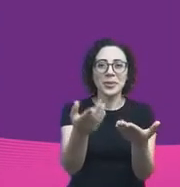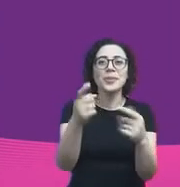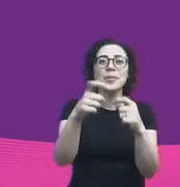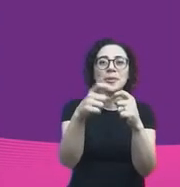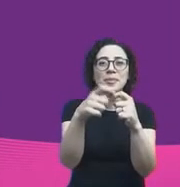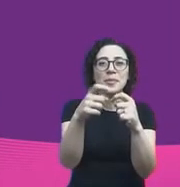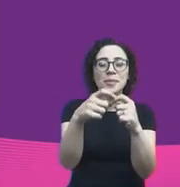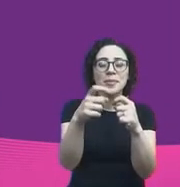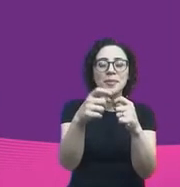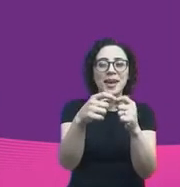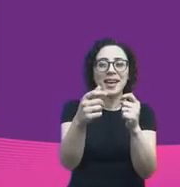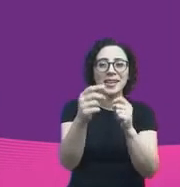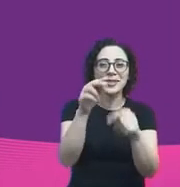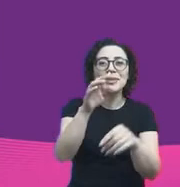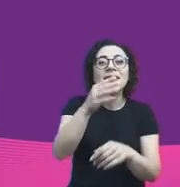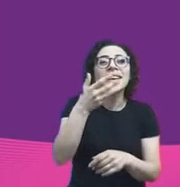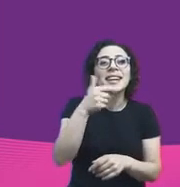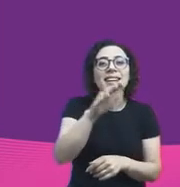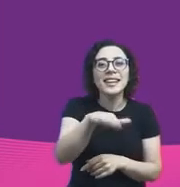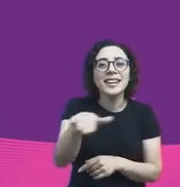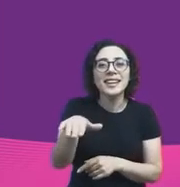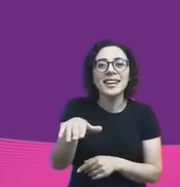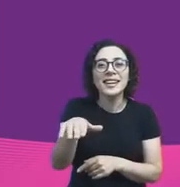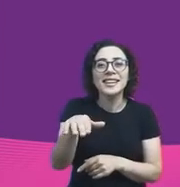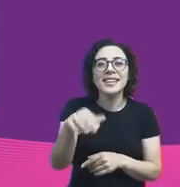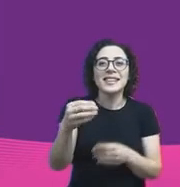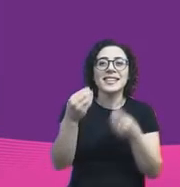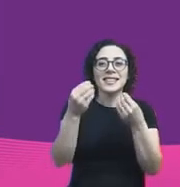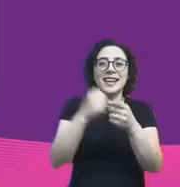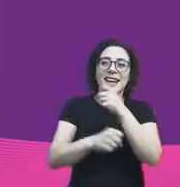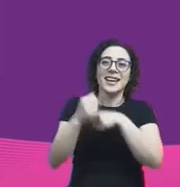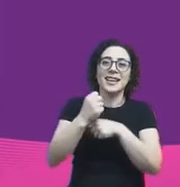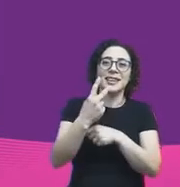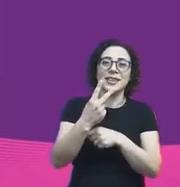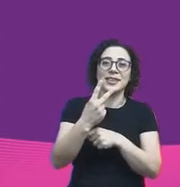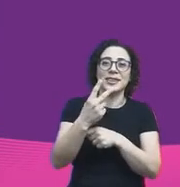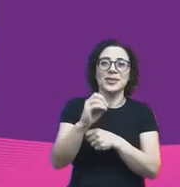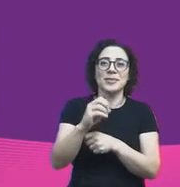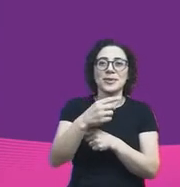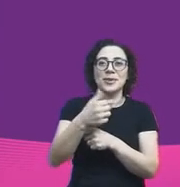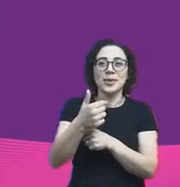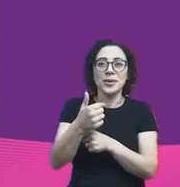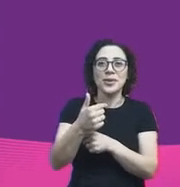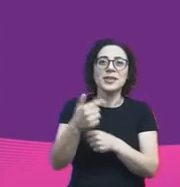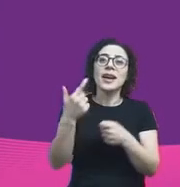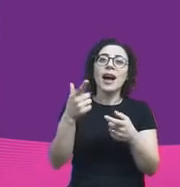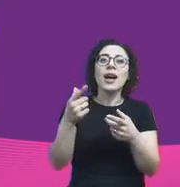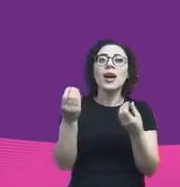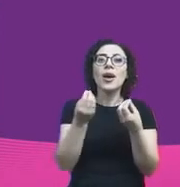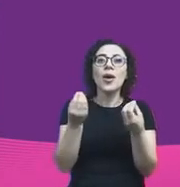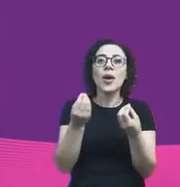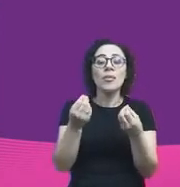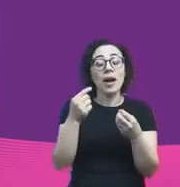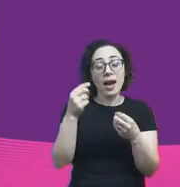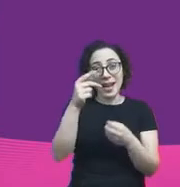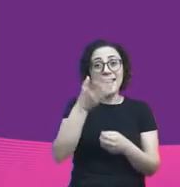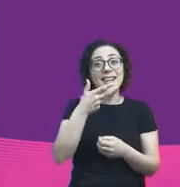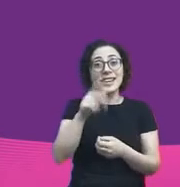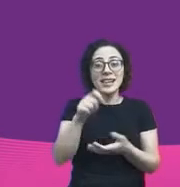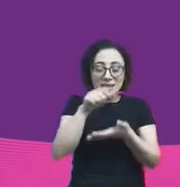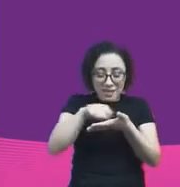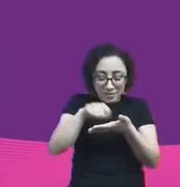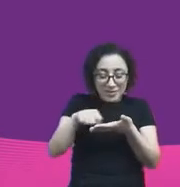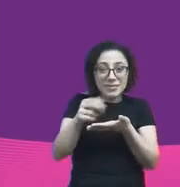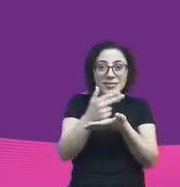essa pessoa que está sentado da esquerda numa cadeira marrom, mexendo no computador. Então, a visão que a criança tem do médico é o médico atrás